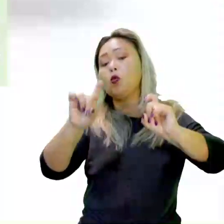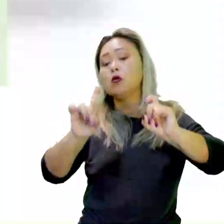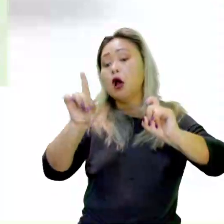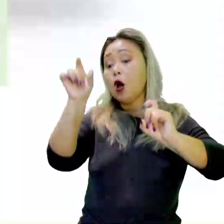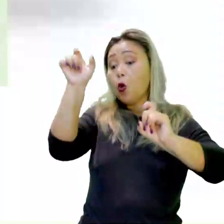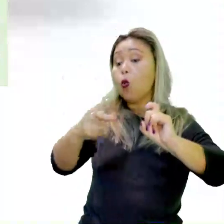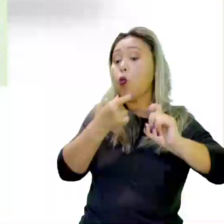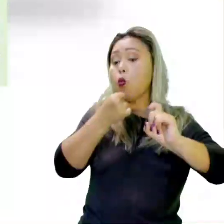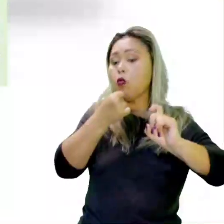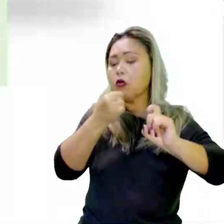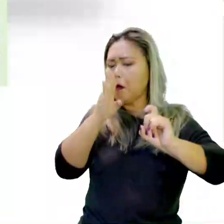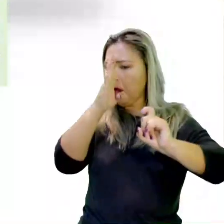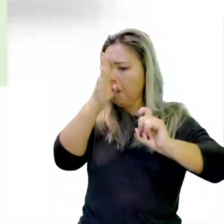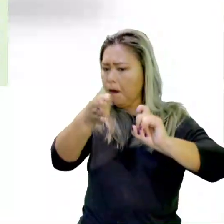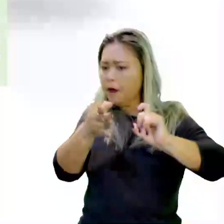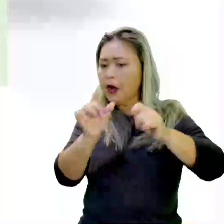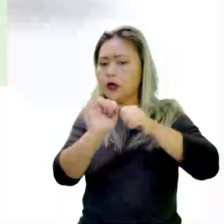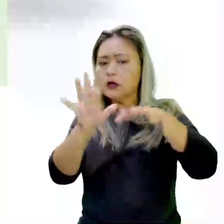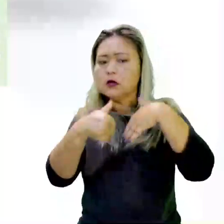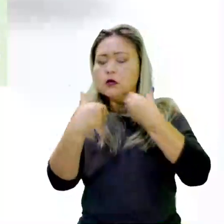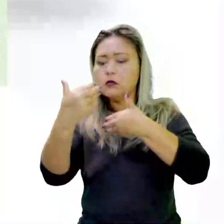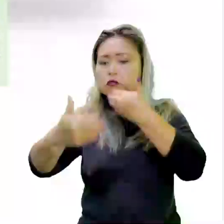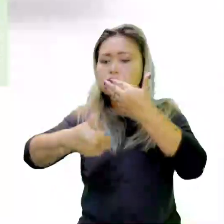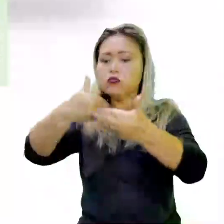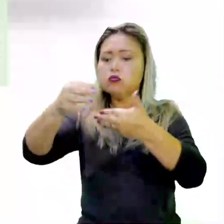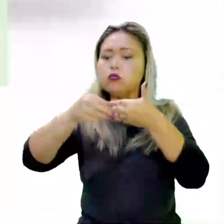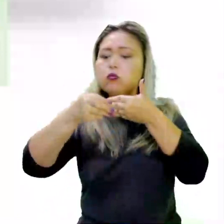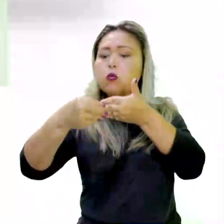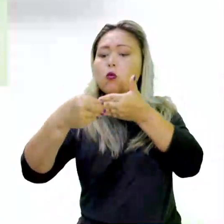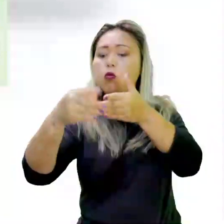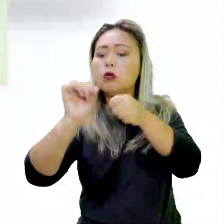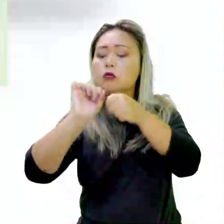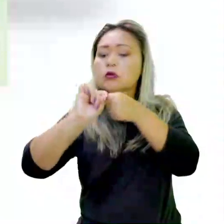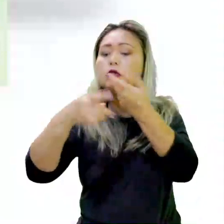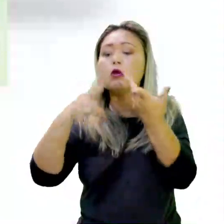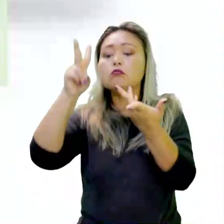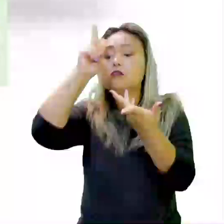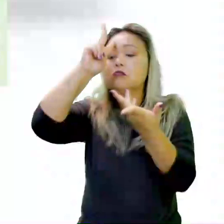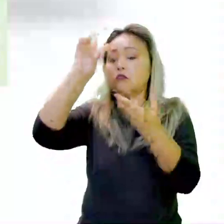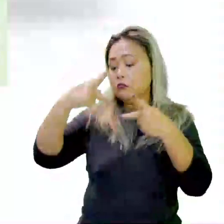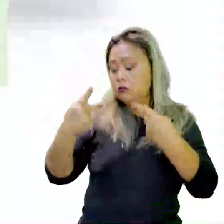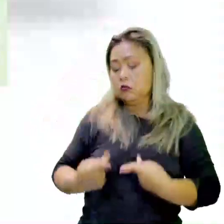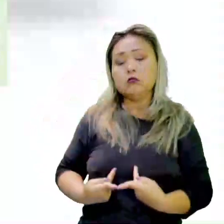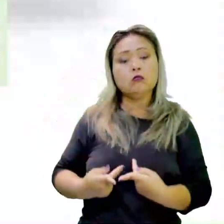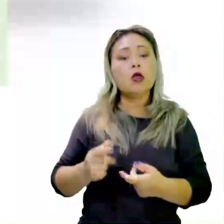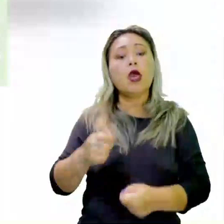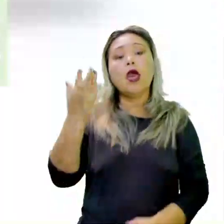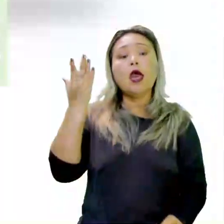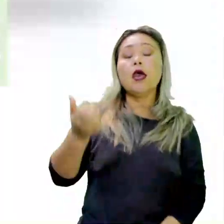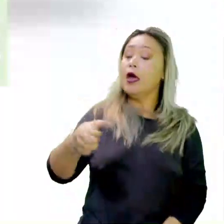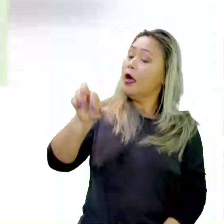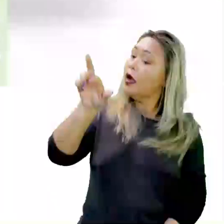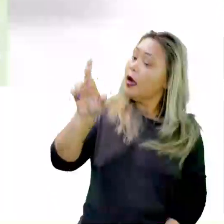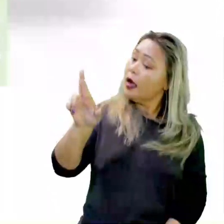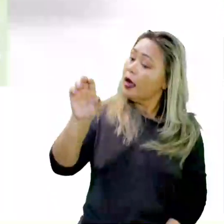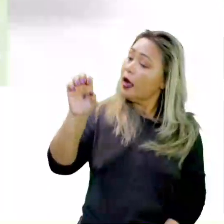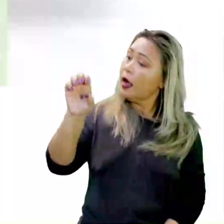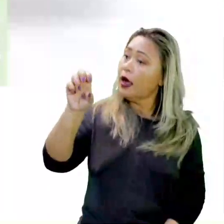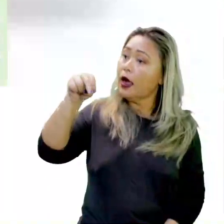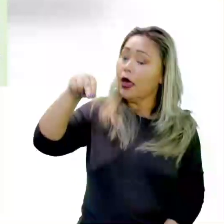o principal elemento na condução da história da humanidade. Então, o Renascimento, a palavra já está dizendo,